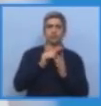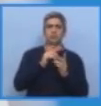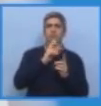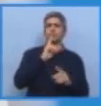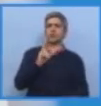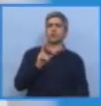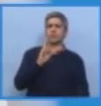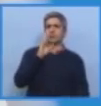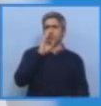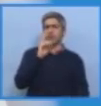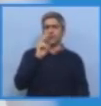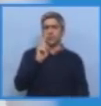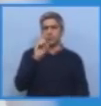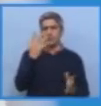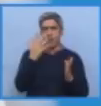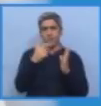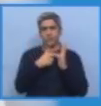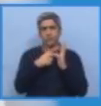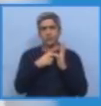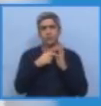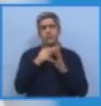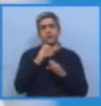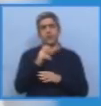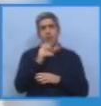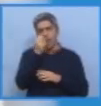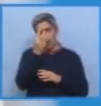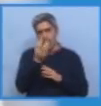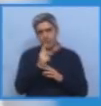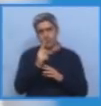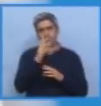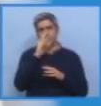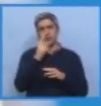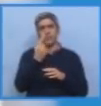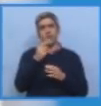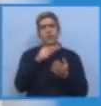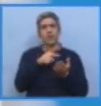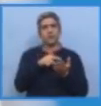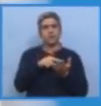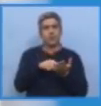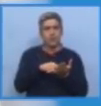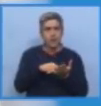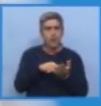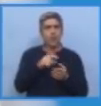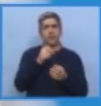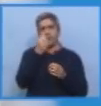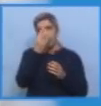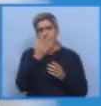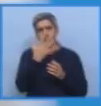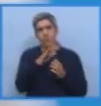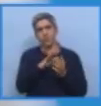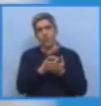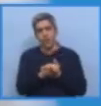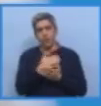respondeu-lhes: "Se não vir nas suas mãos o sinal dos cravos, se não meter o dedo no lugar dos cravos e a mão no seu lado,